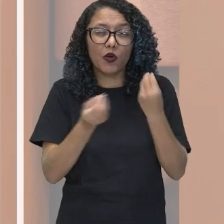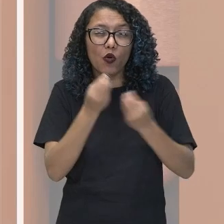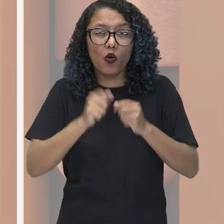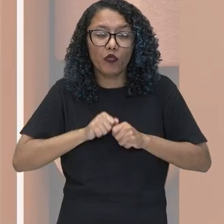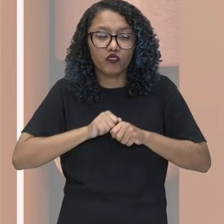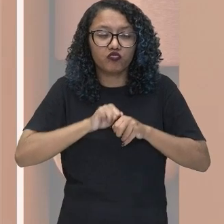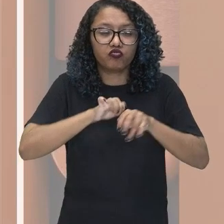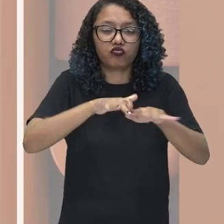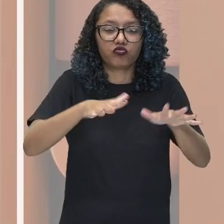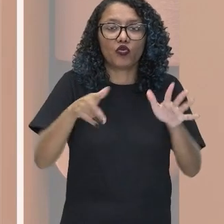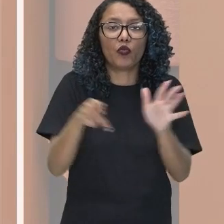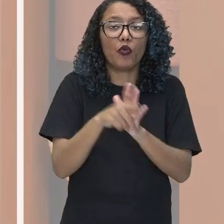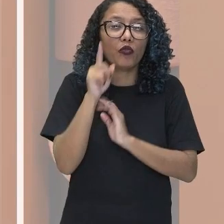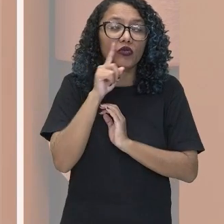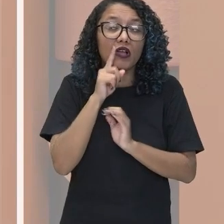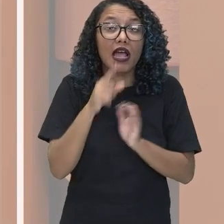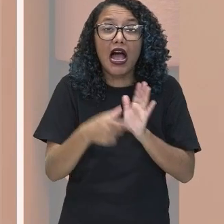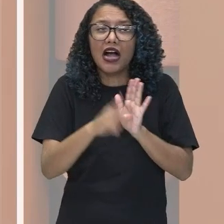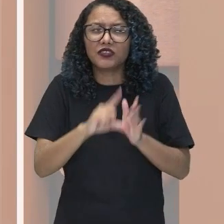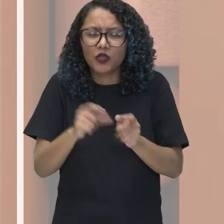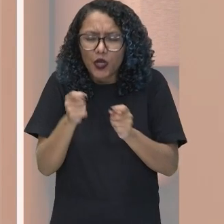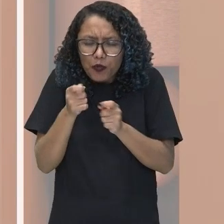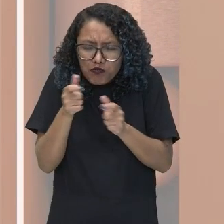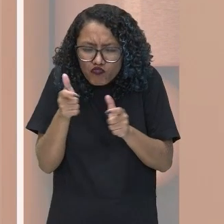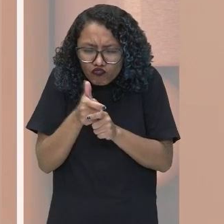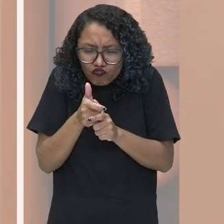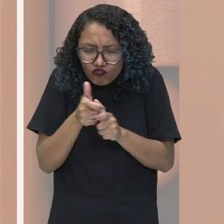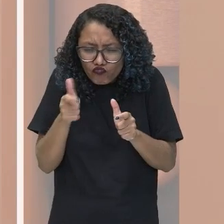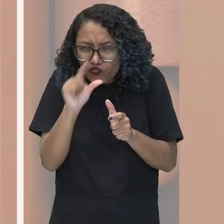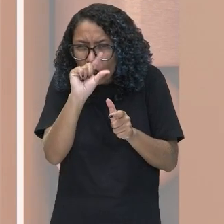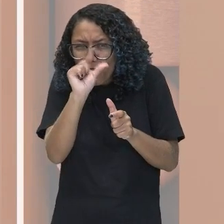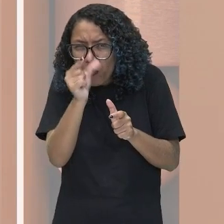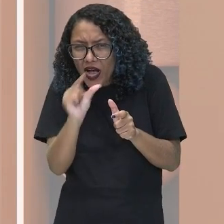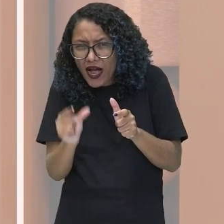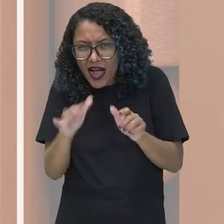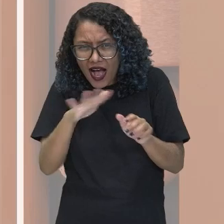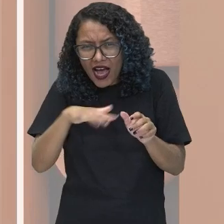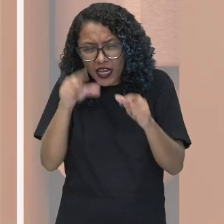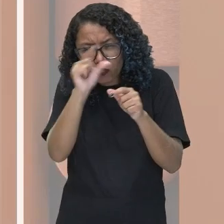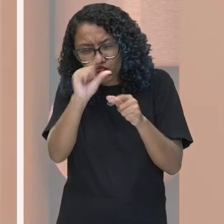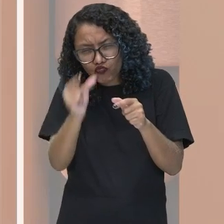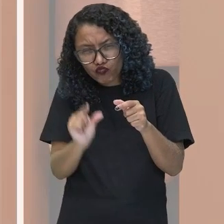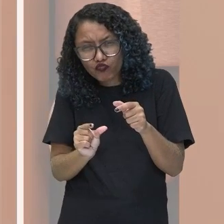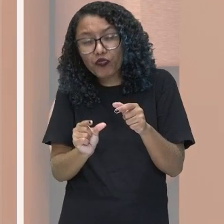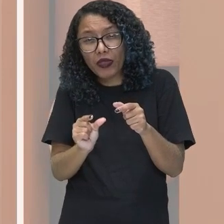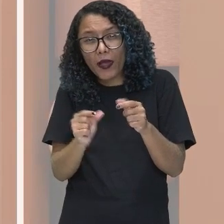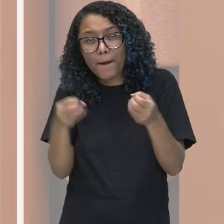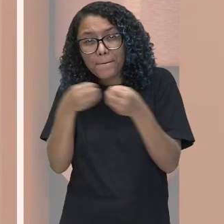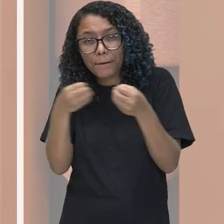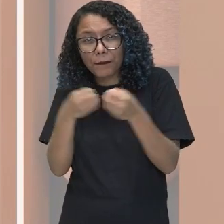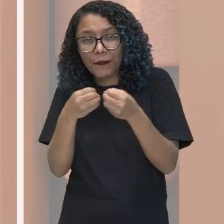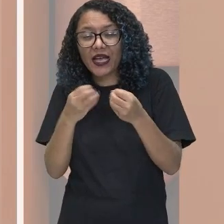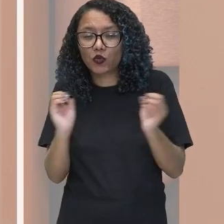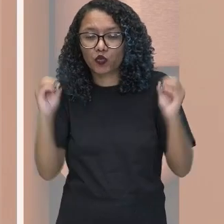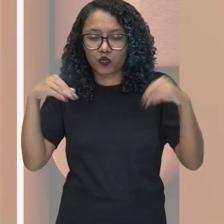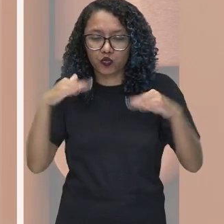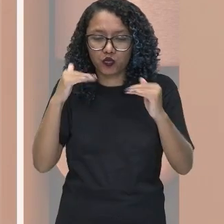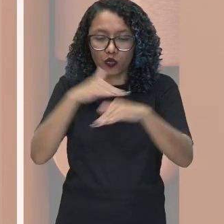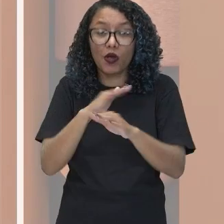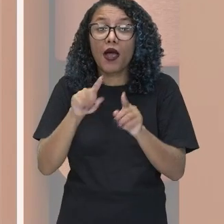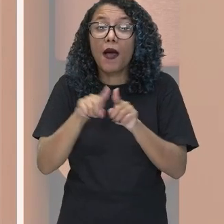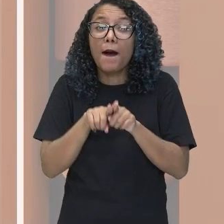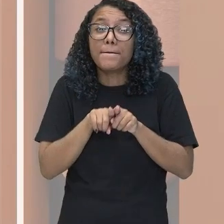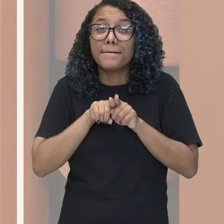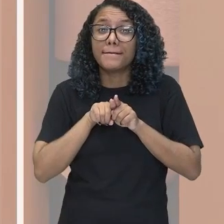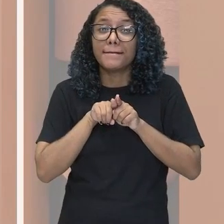ele começou pequeno, estreito, ali uma faixa de terra ali ao longo do Oceano Atlântico. No entanto,